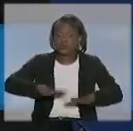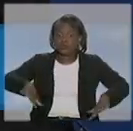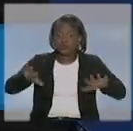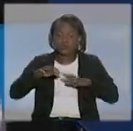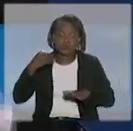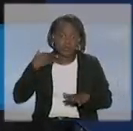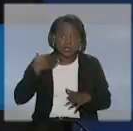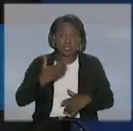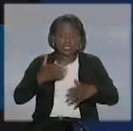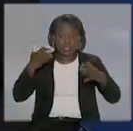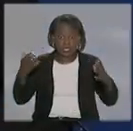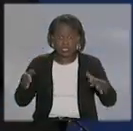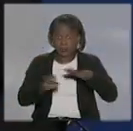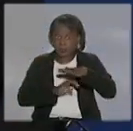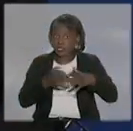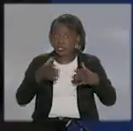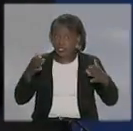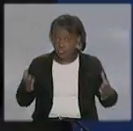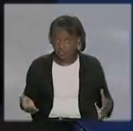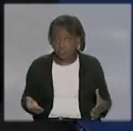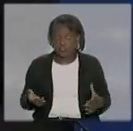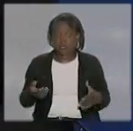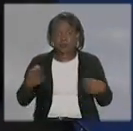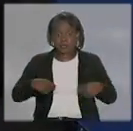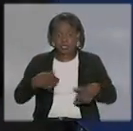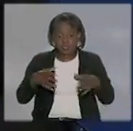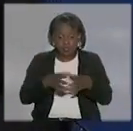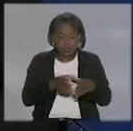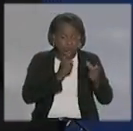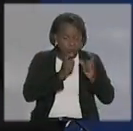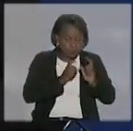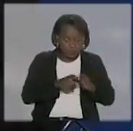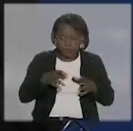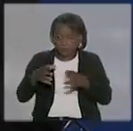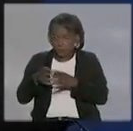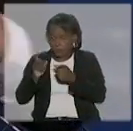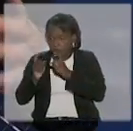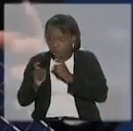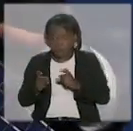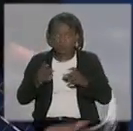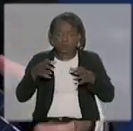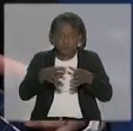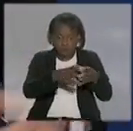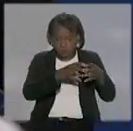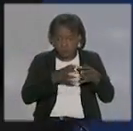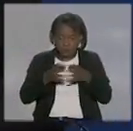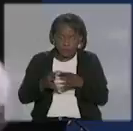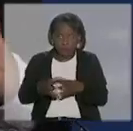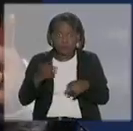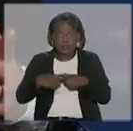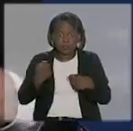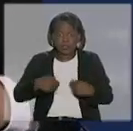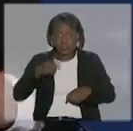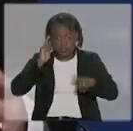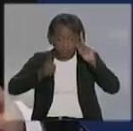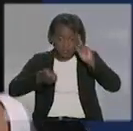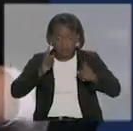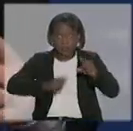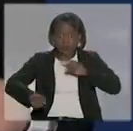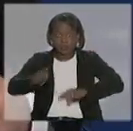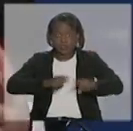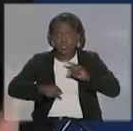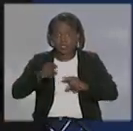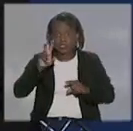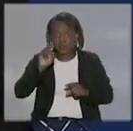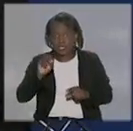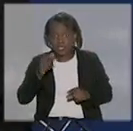grandes e bancos de grande porte, né? Então você precisa ter um comitê, várias comissões, porque você tem que gerir 50 mil,